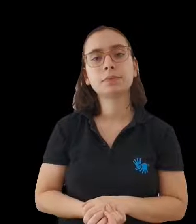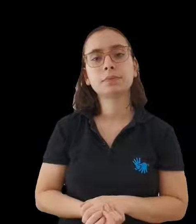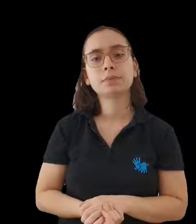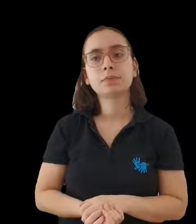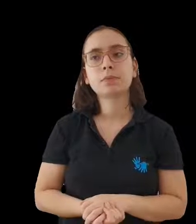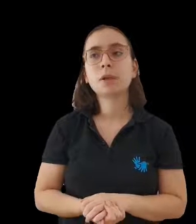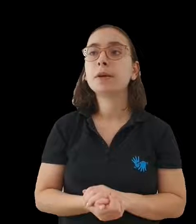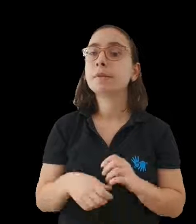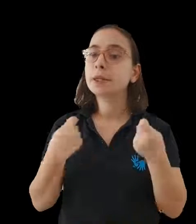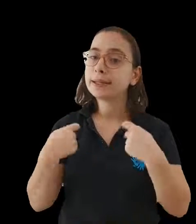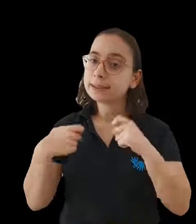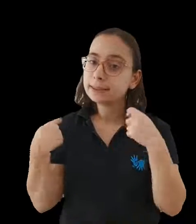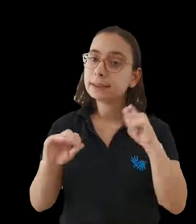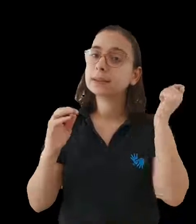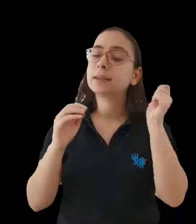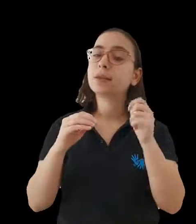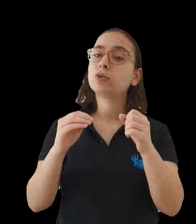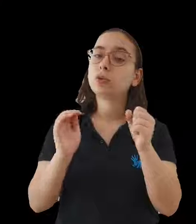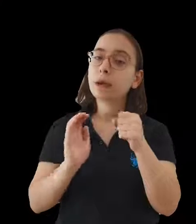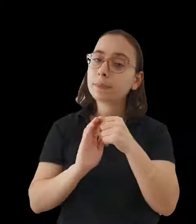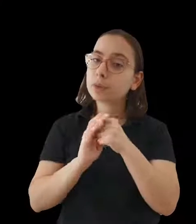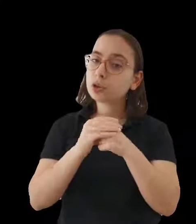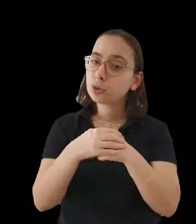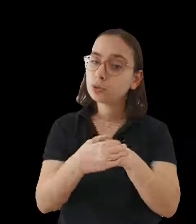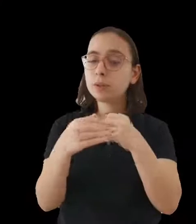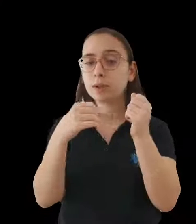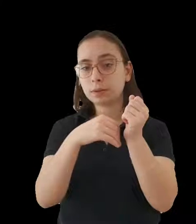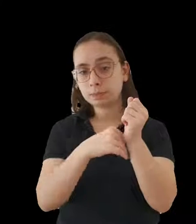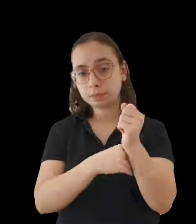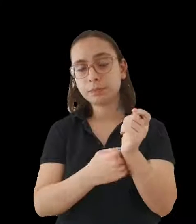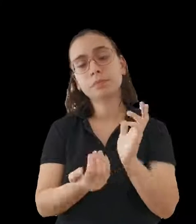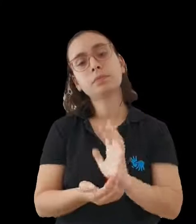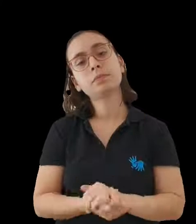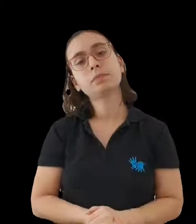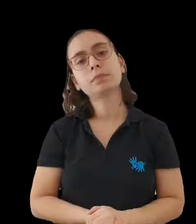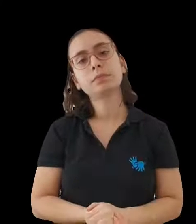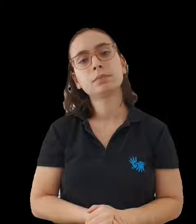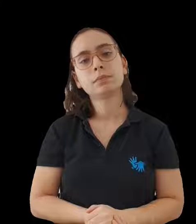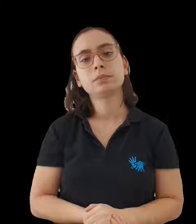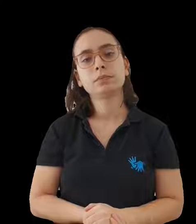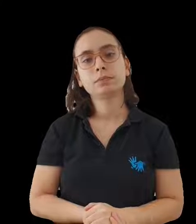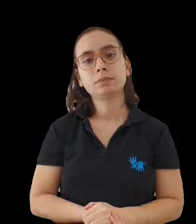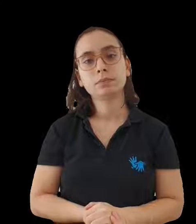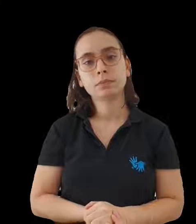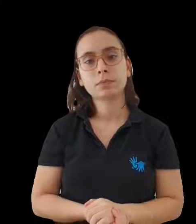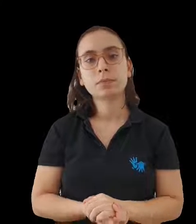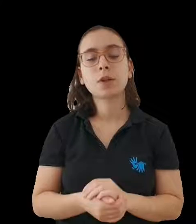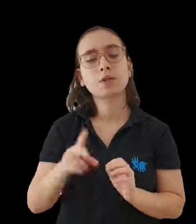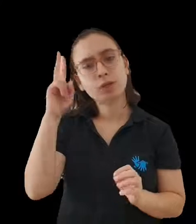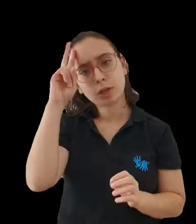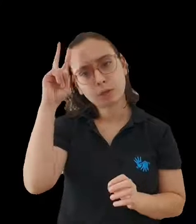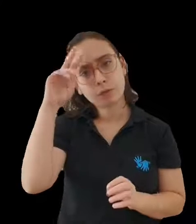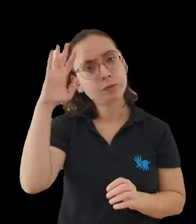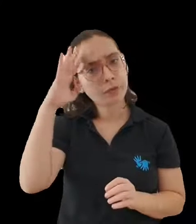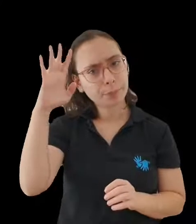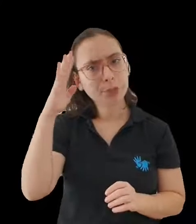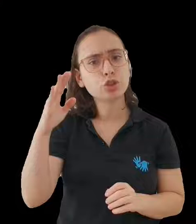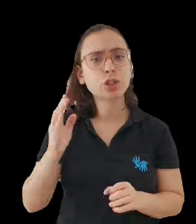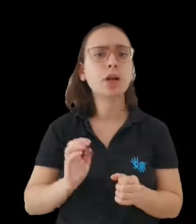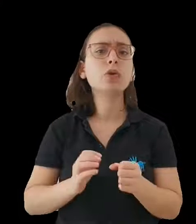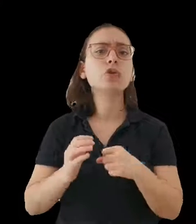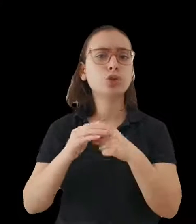vocês vão ter que tirar ela de cena, tá? Então, quando for para a contação, já imagina onde ela vai